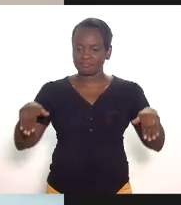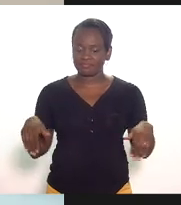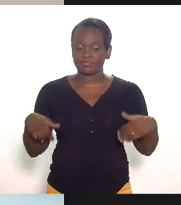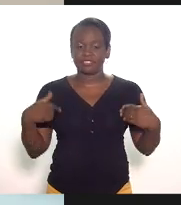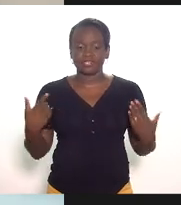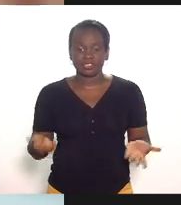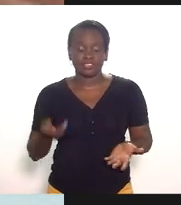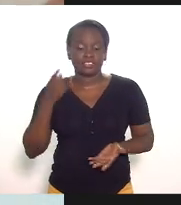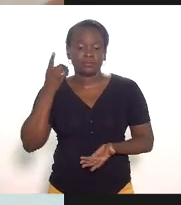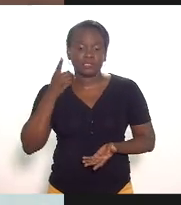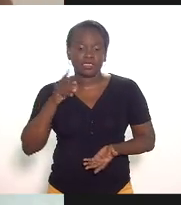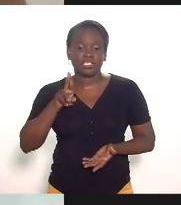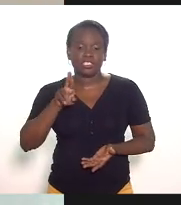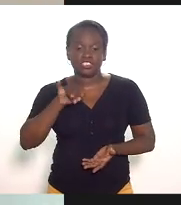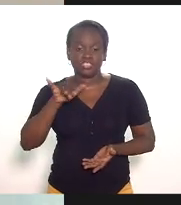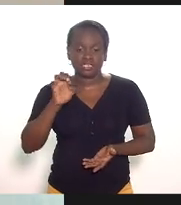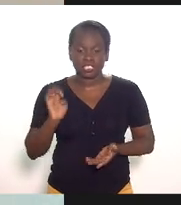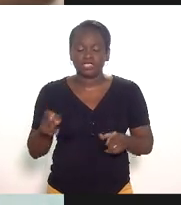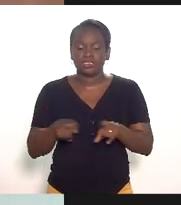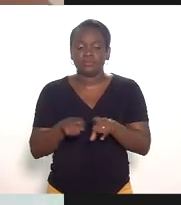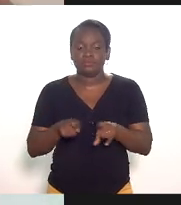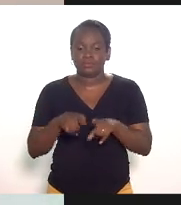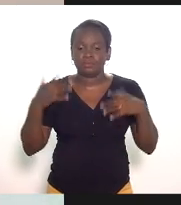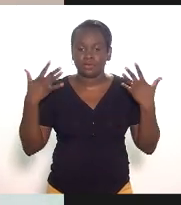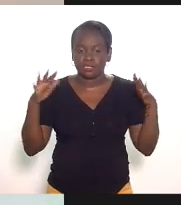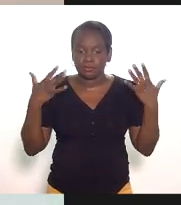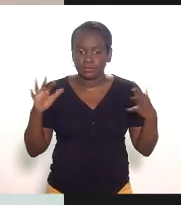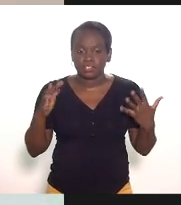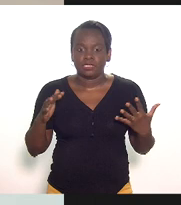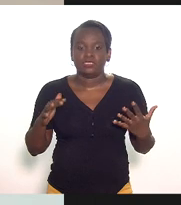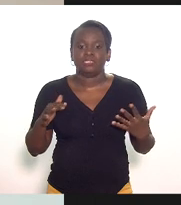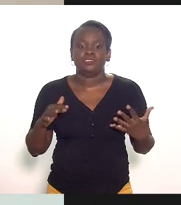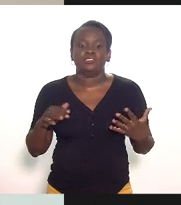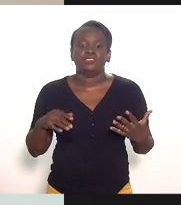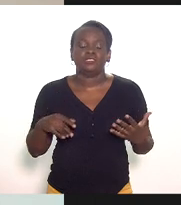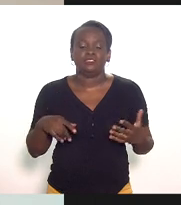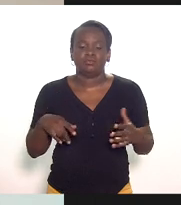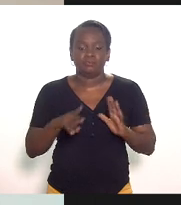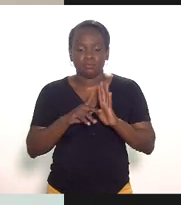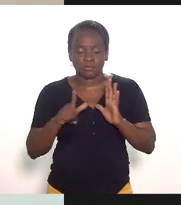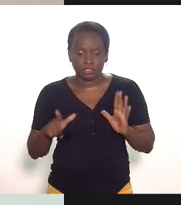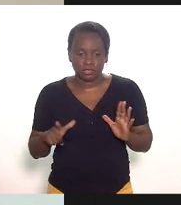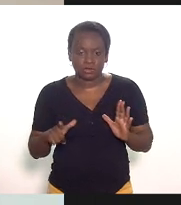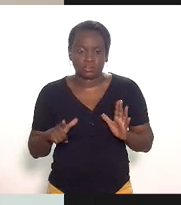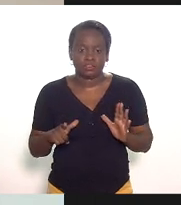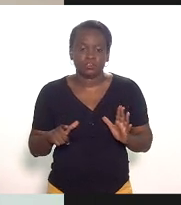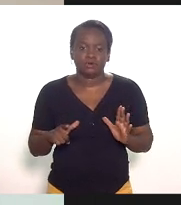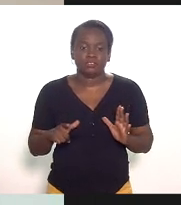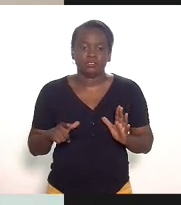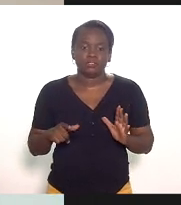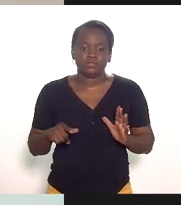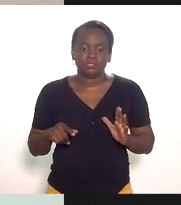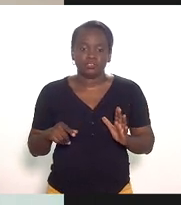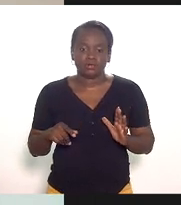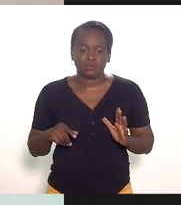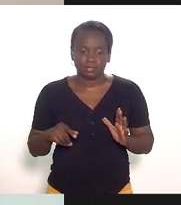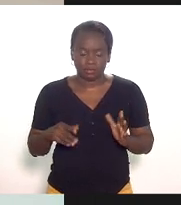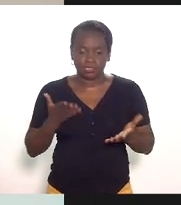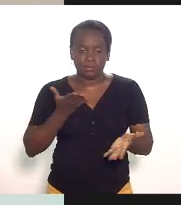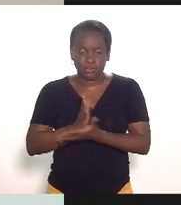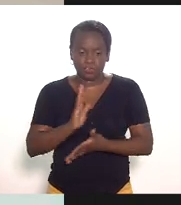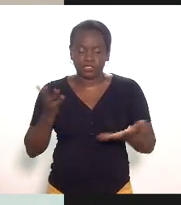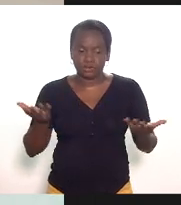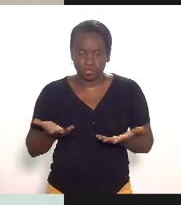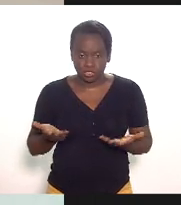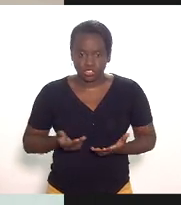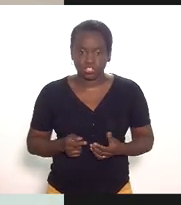nobre deputada enfermeira Regiane, queria parabenizá-la em função do projeto que foi aprovado